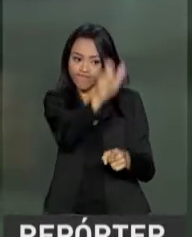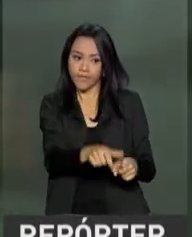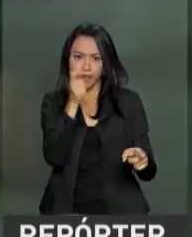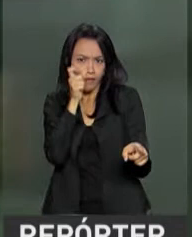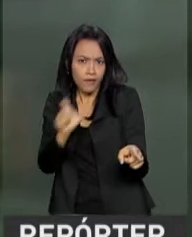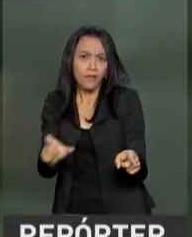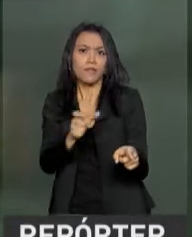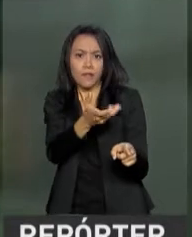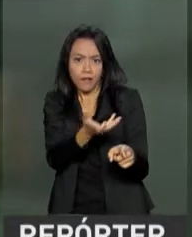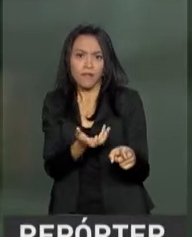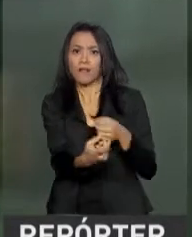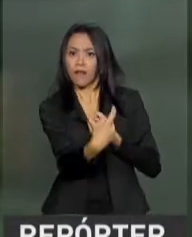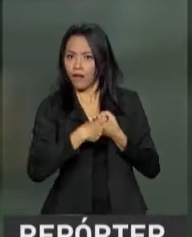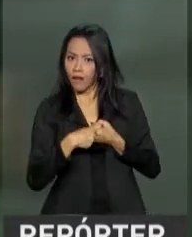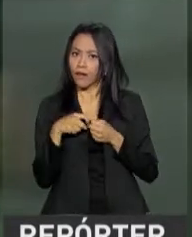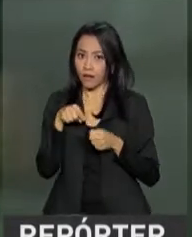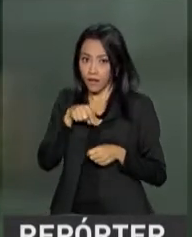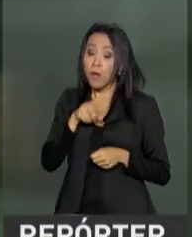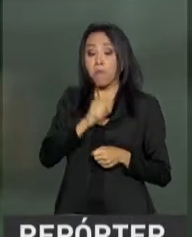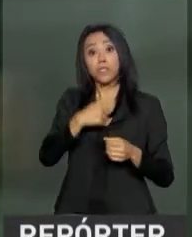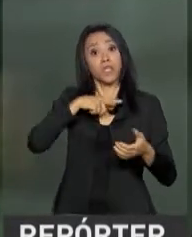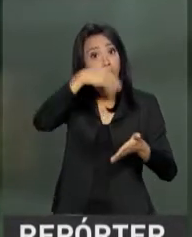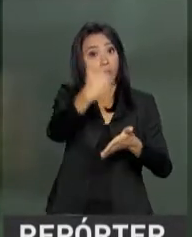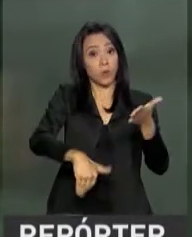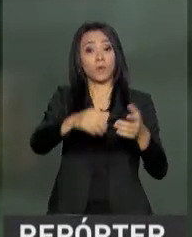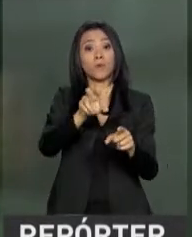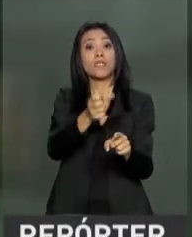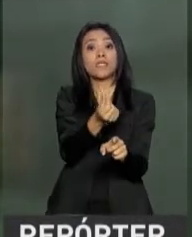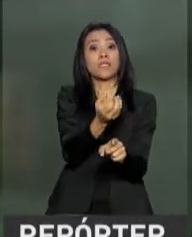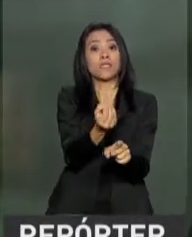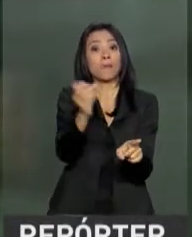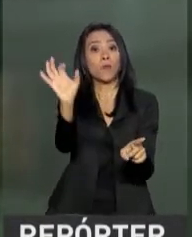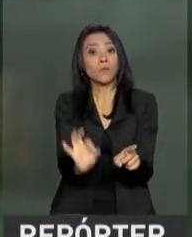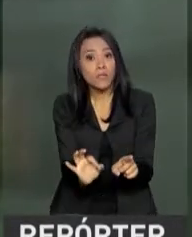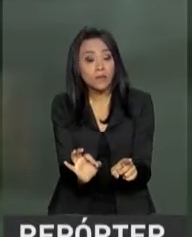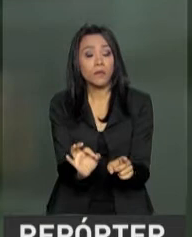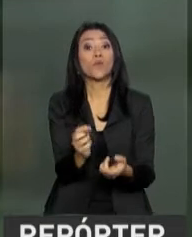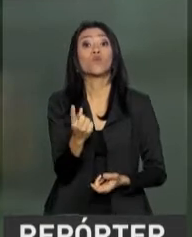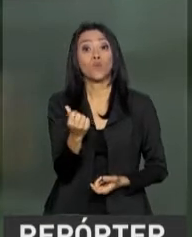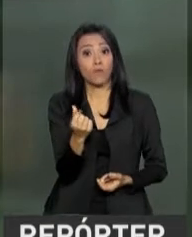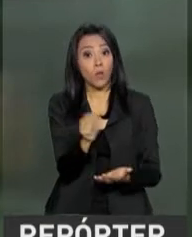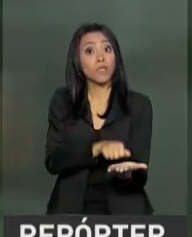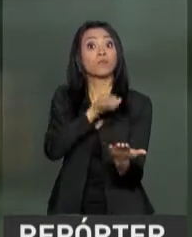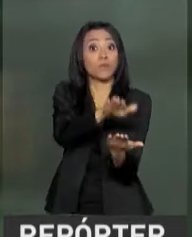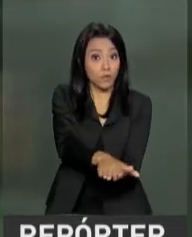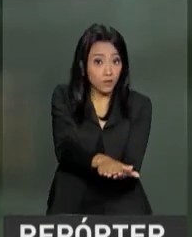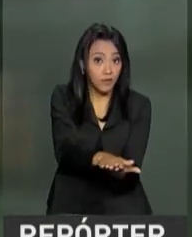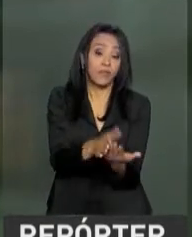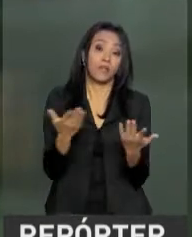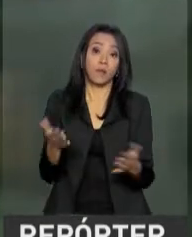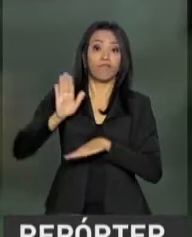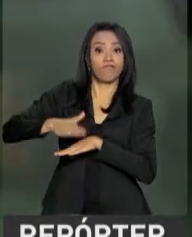em aderir à iniciativa podem receber descontos de até 60% nos valores das multas aplicadas chegam